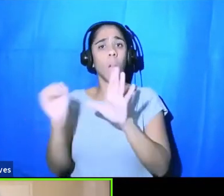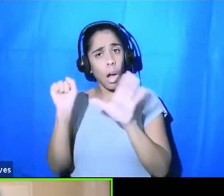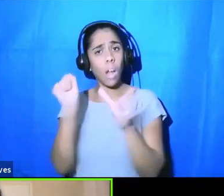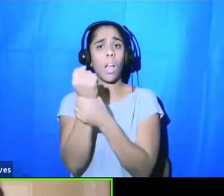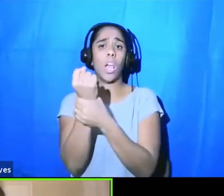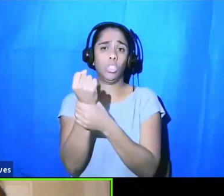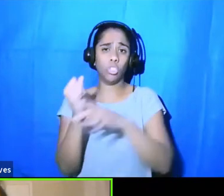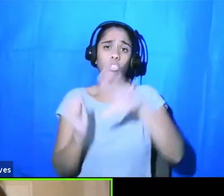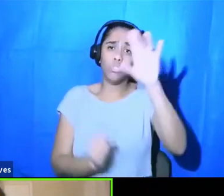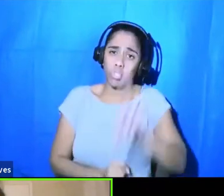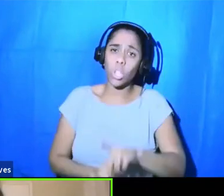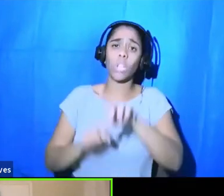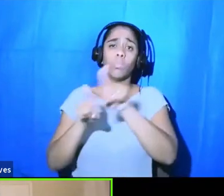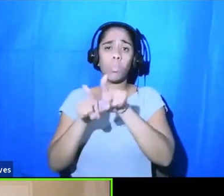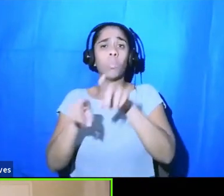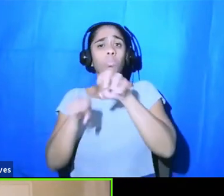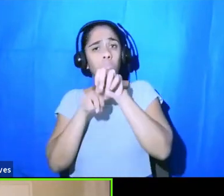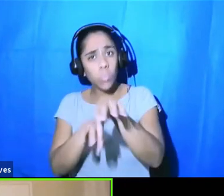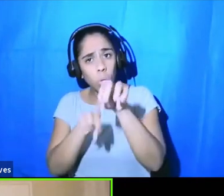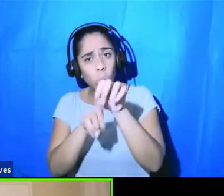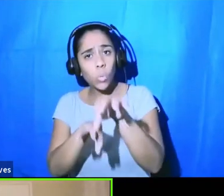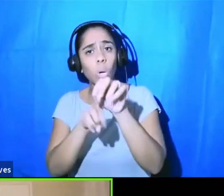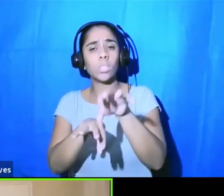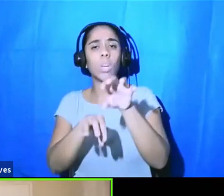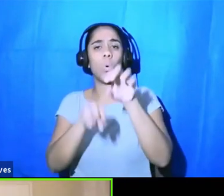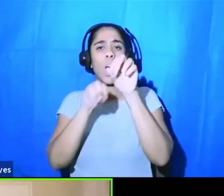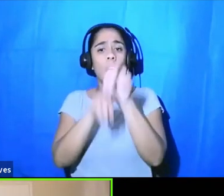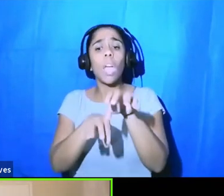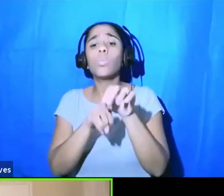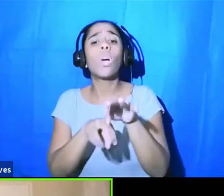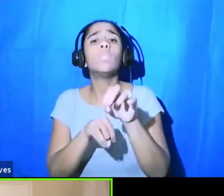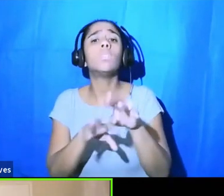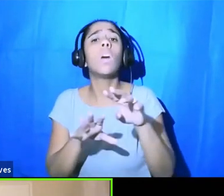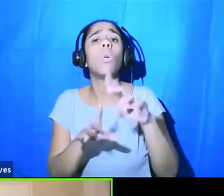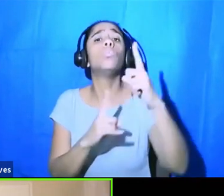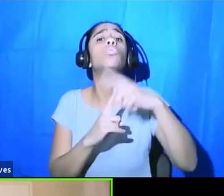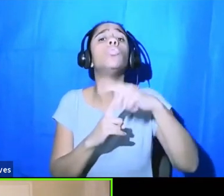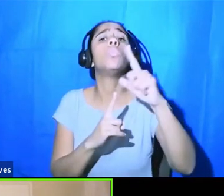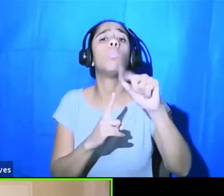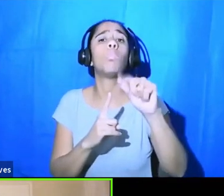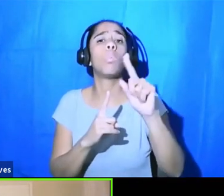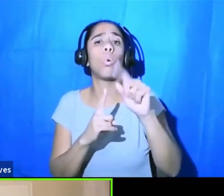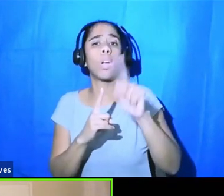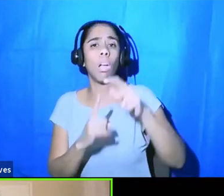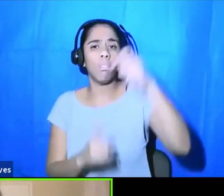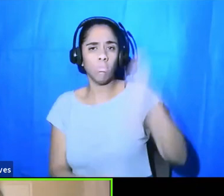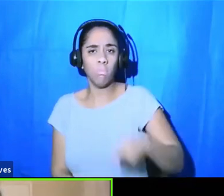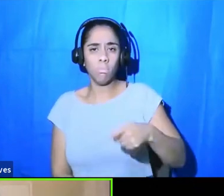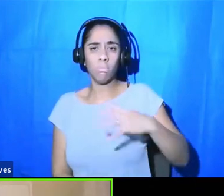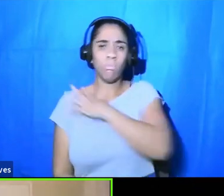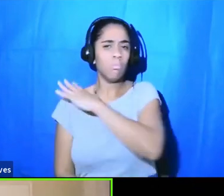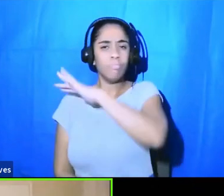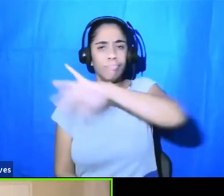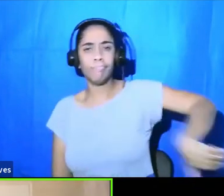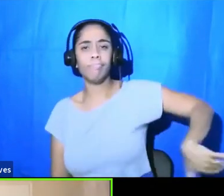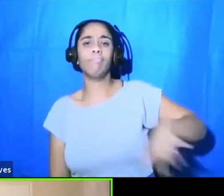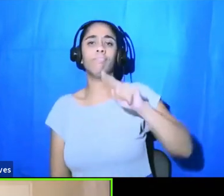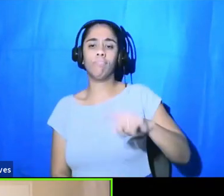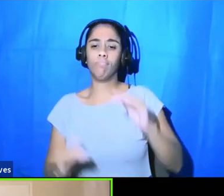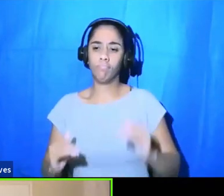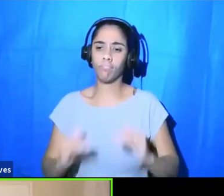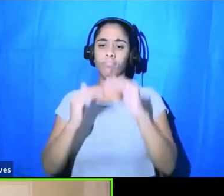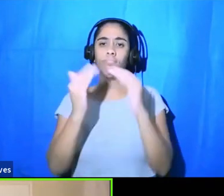não sexista uma saúde garante de nossos direitos sexuales e reproductivos um direito à